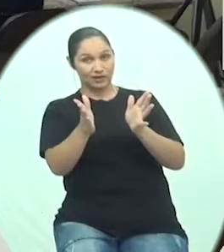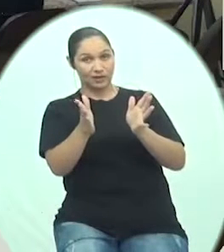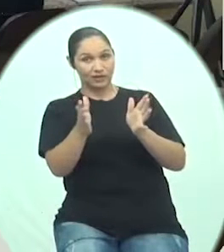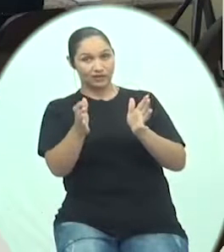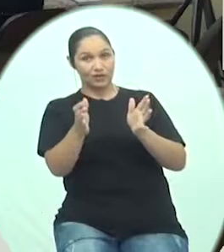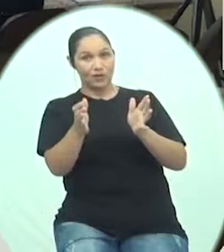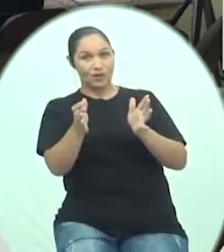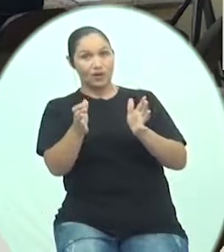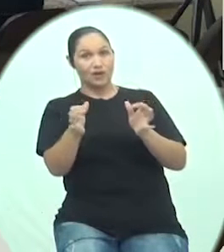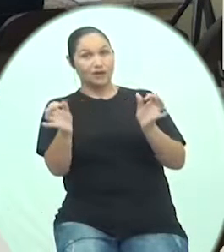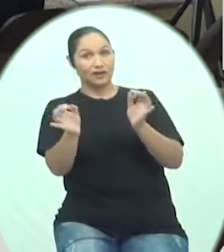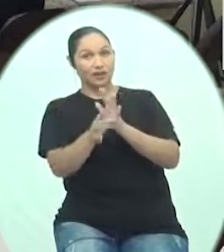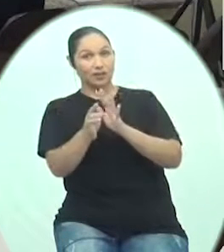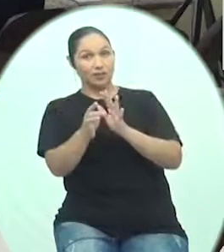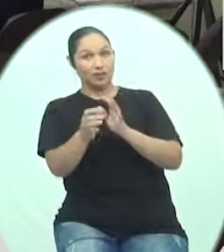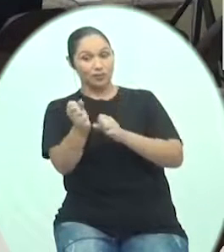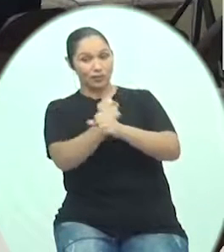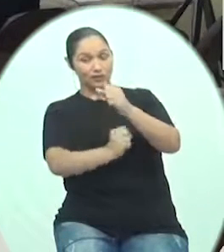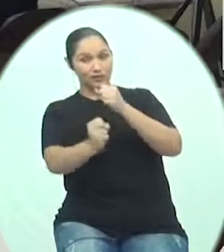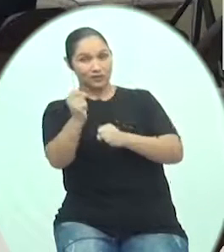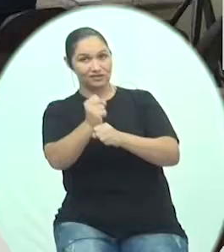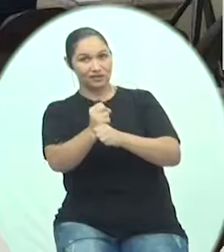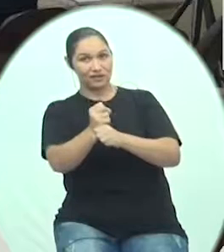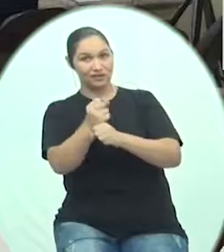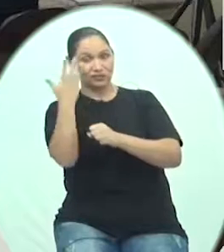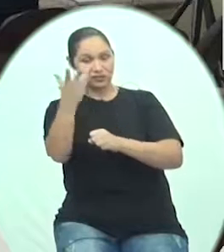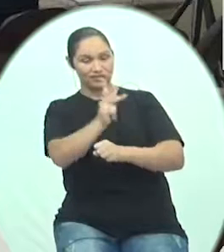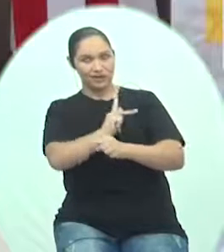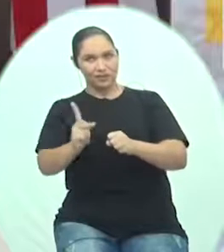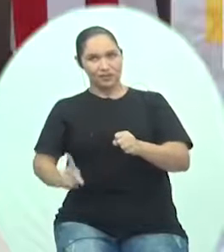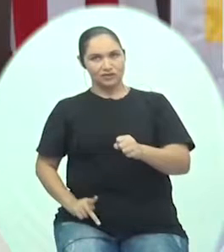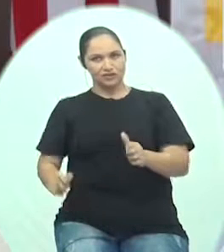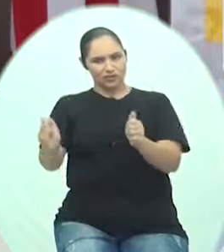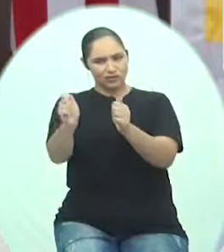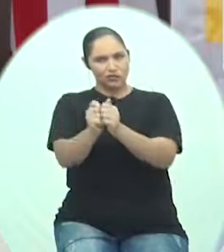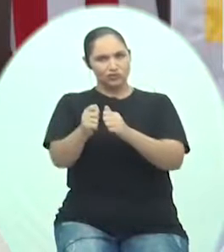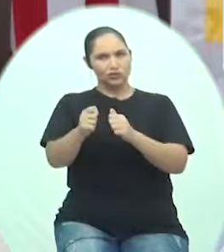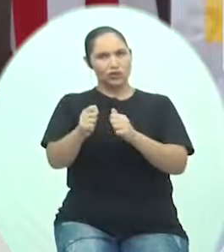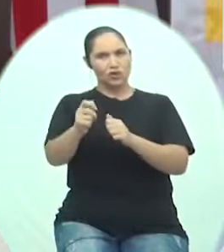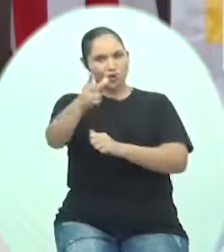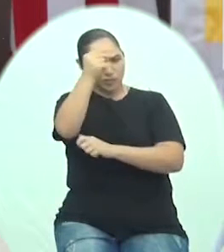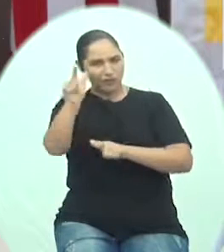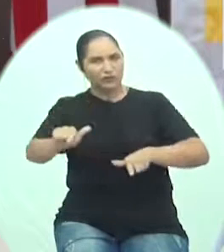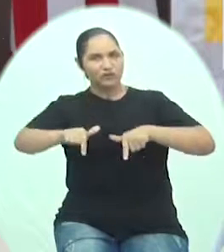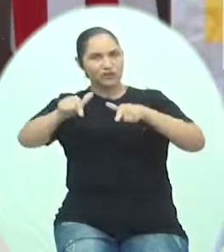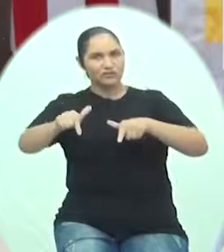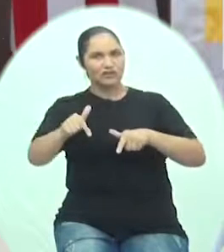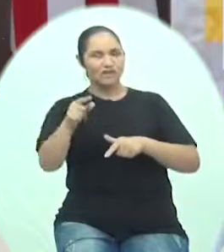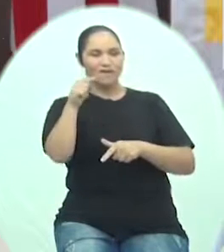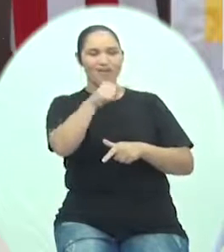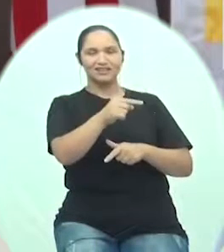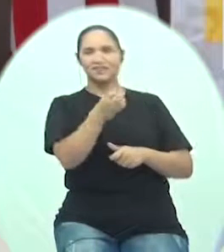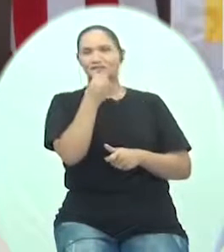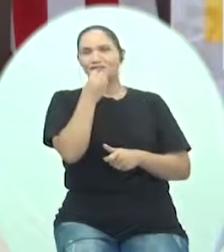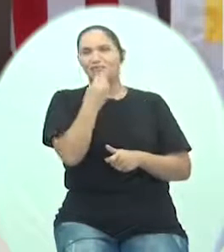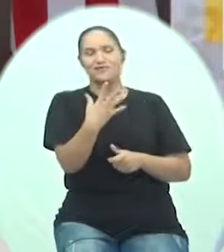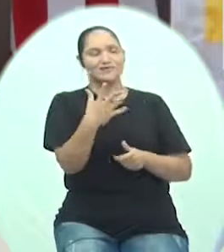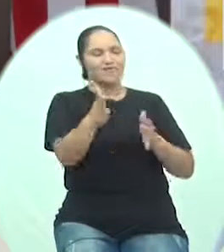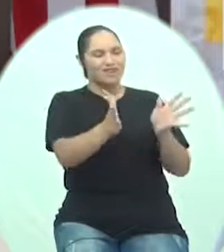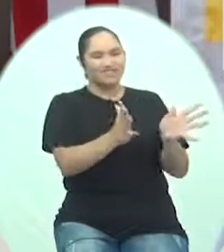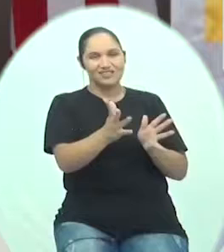prefeito Presidente dessa casa com qualidade com Essência no atendimento com acessibilidade vereador da